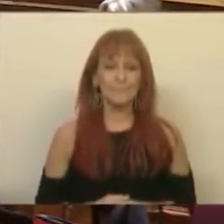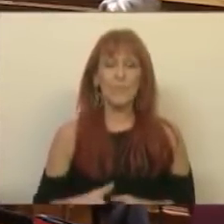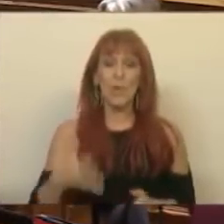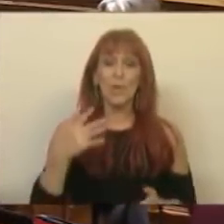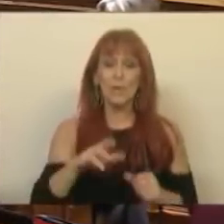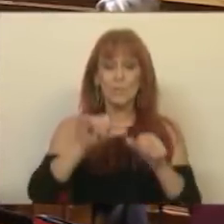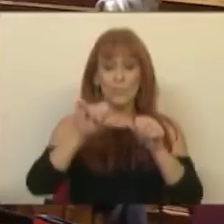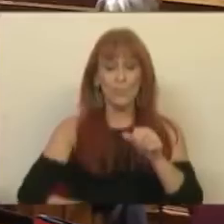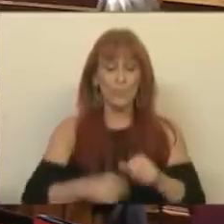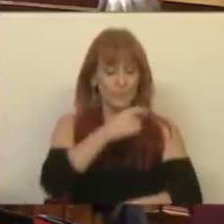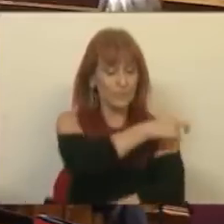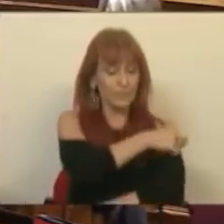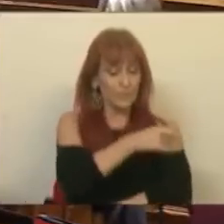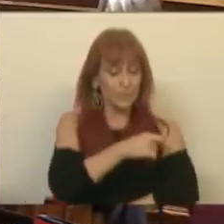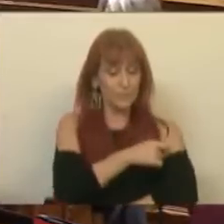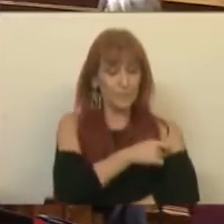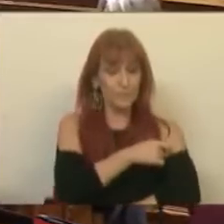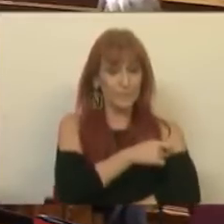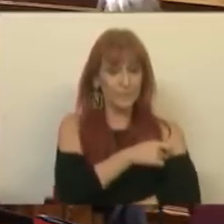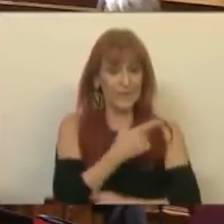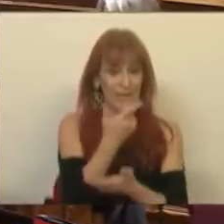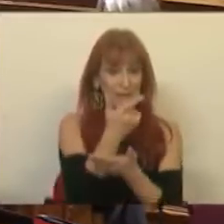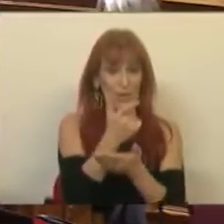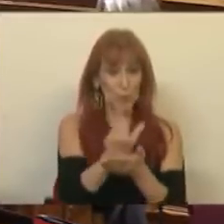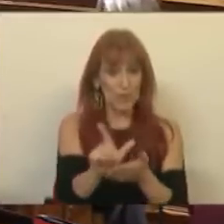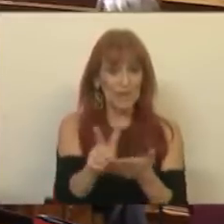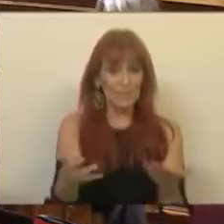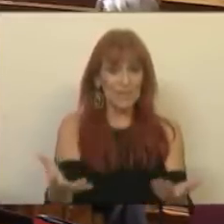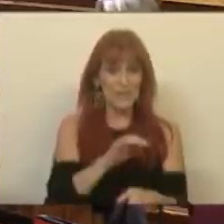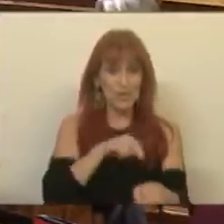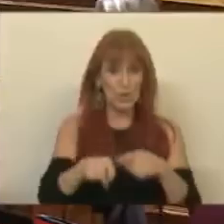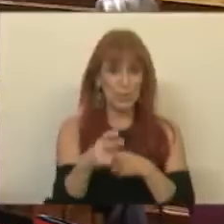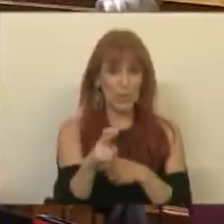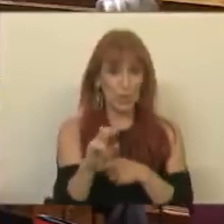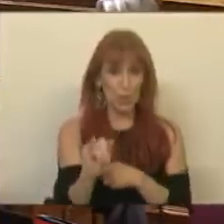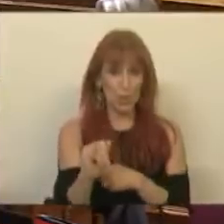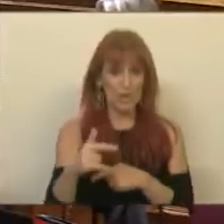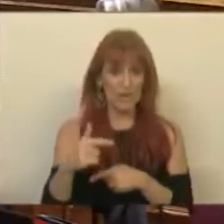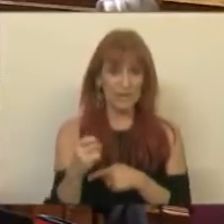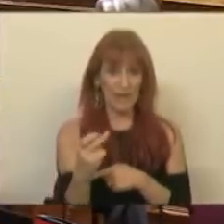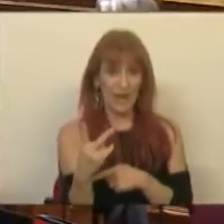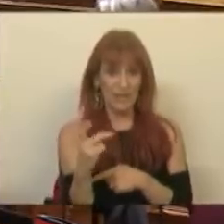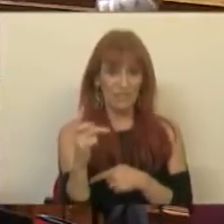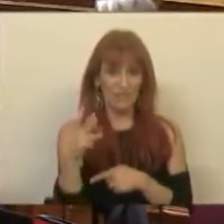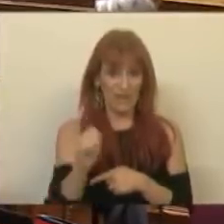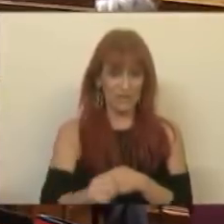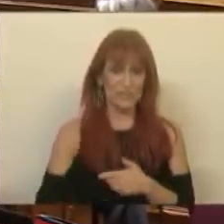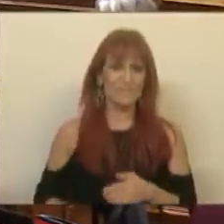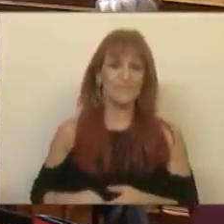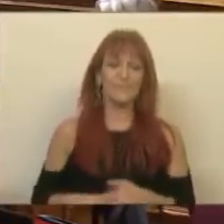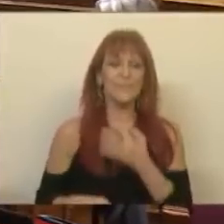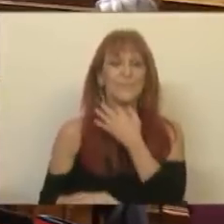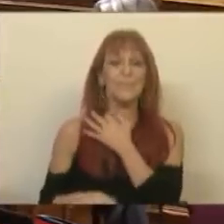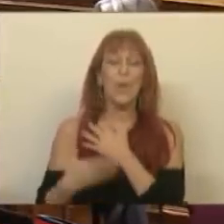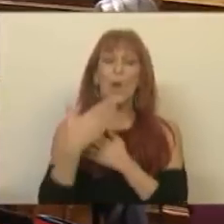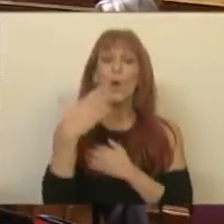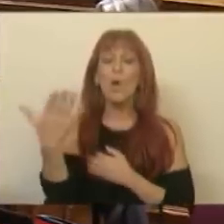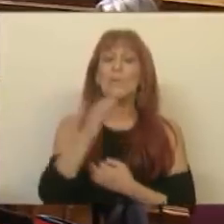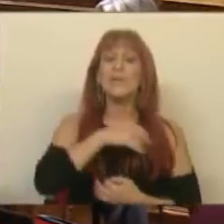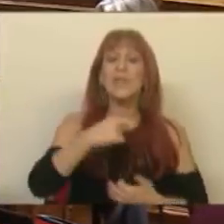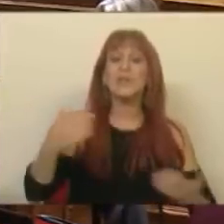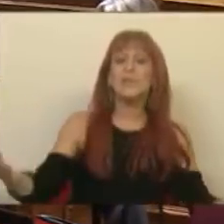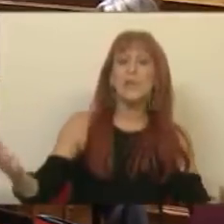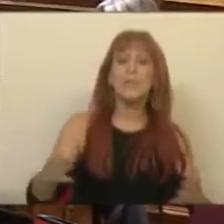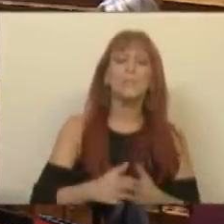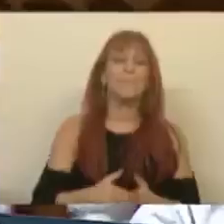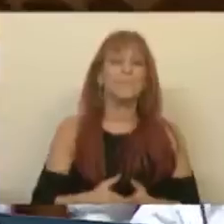para uma intervenção em nome do livre tem a palavra o senhor Deputado Rui Tavares Muito obrigado senhor